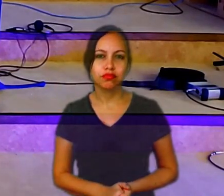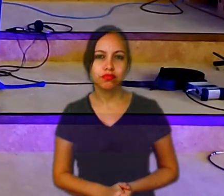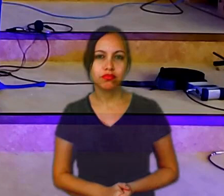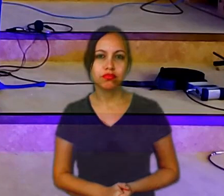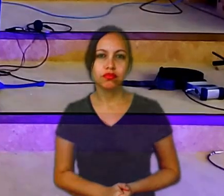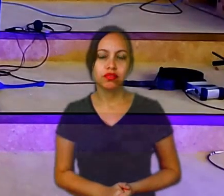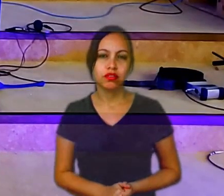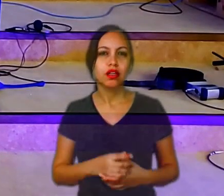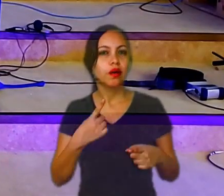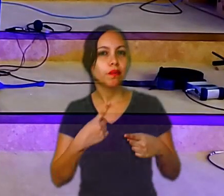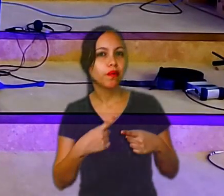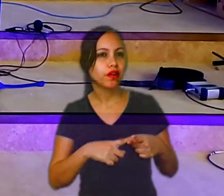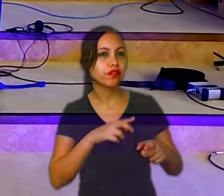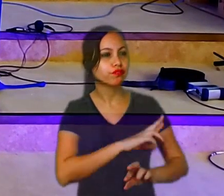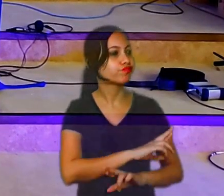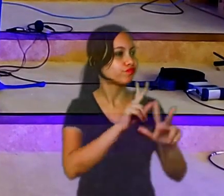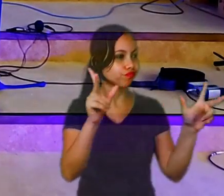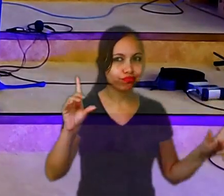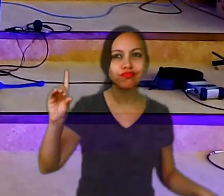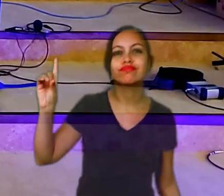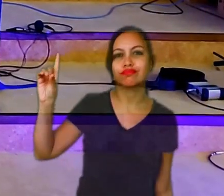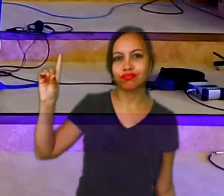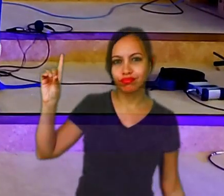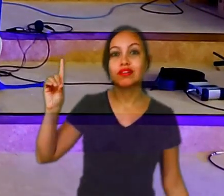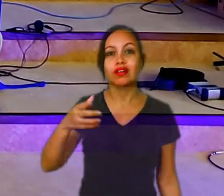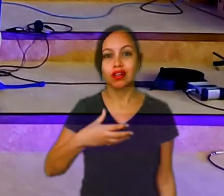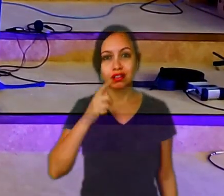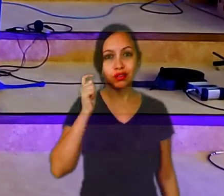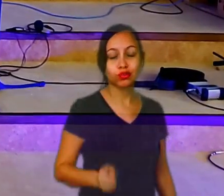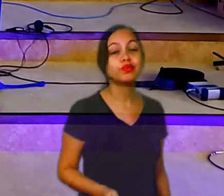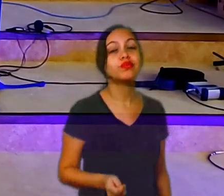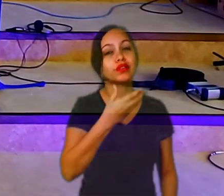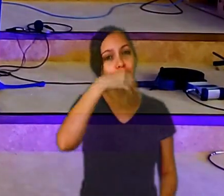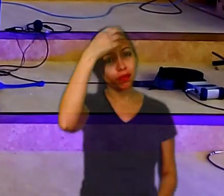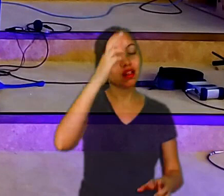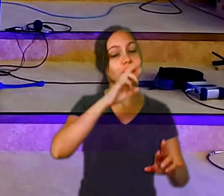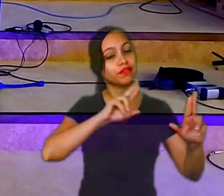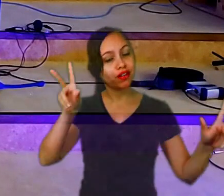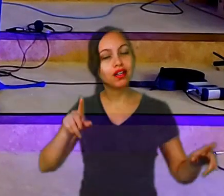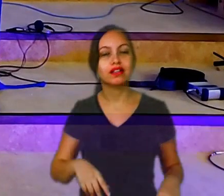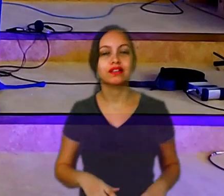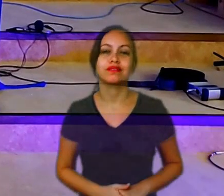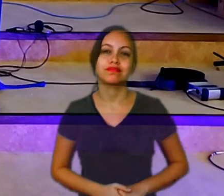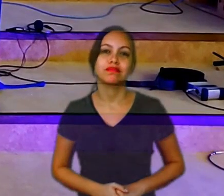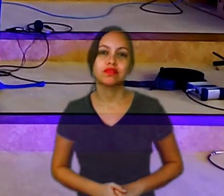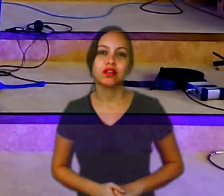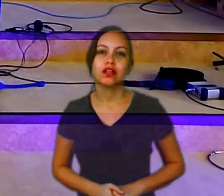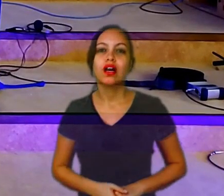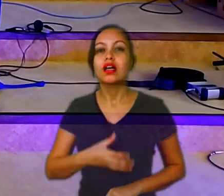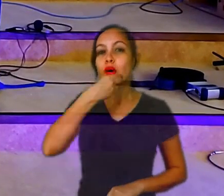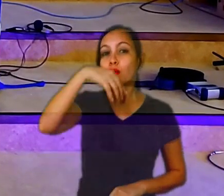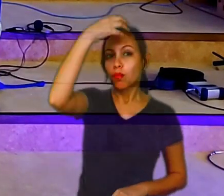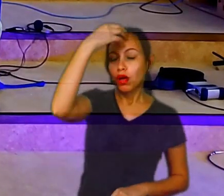fez toda a diferença. Diante do quadro tão adverso, o rei